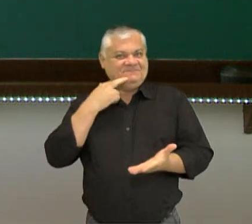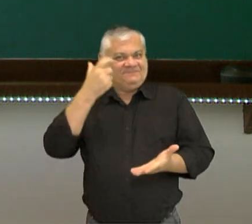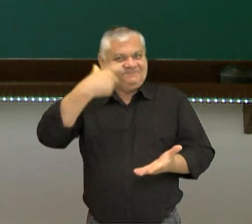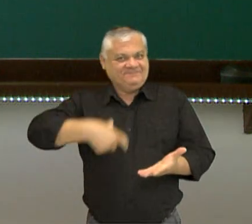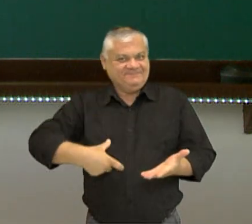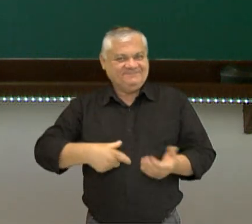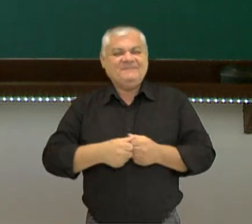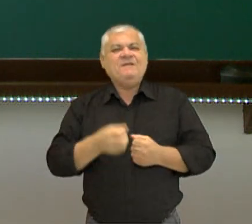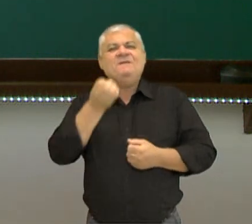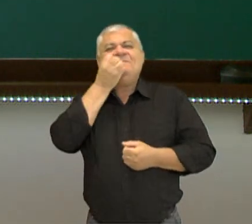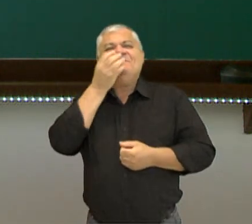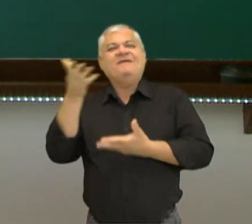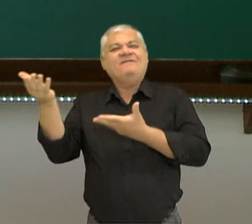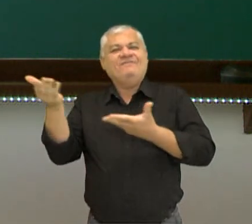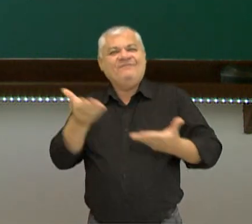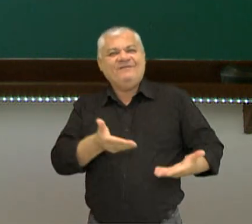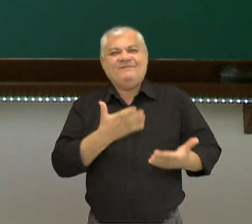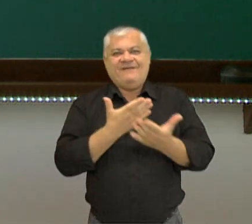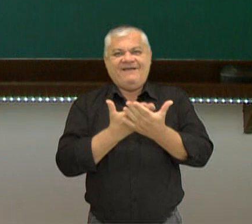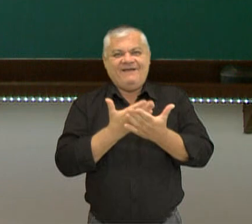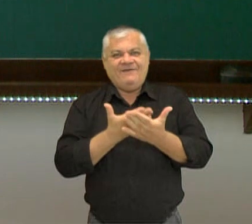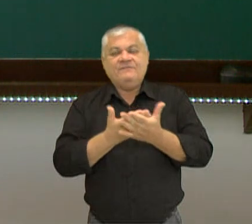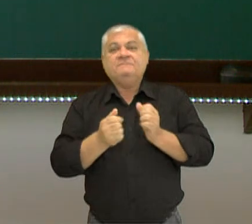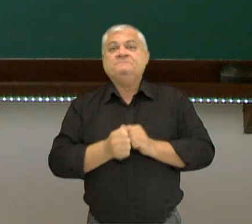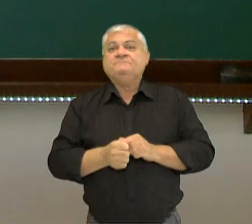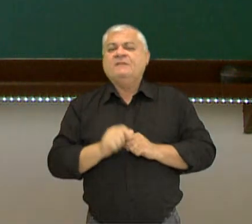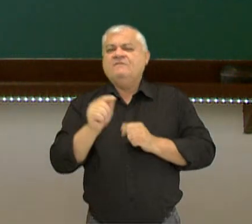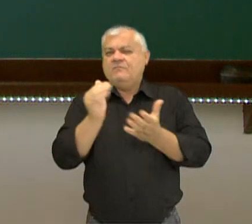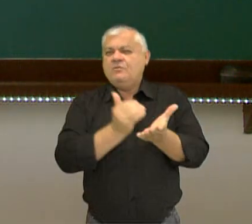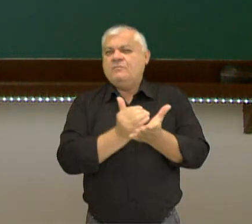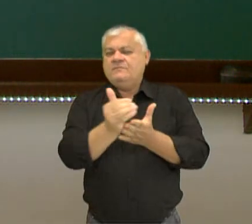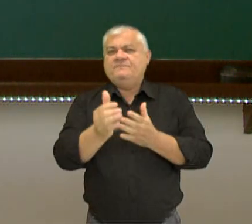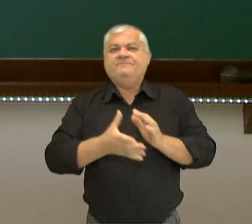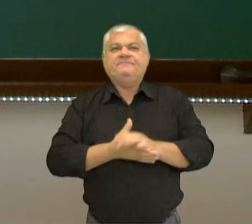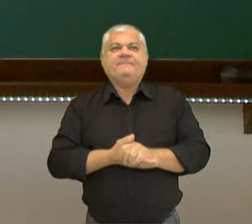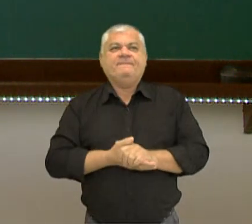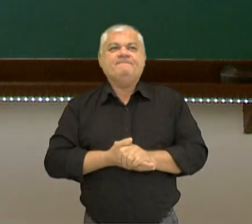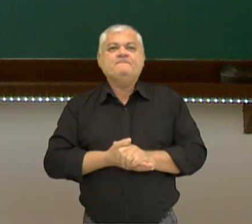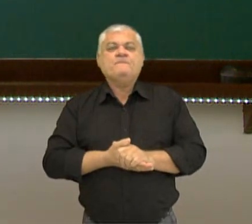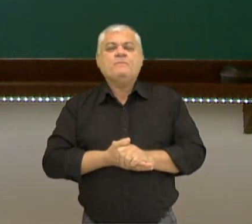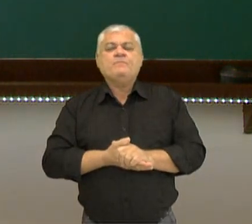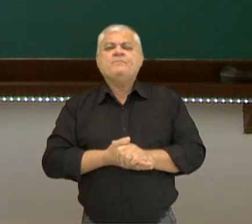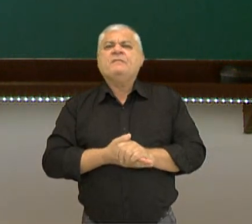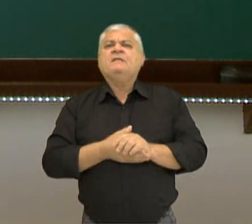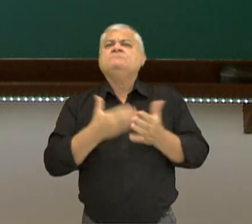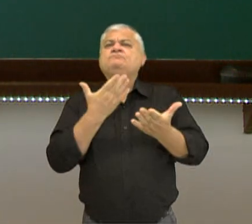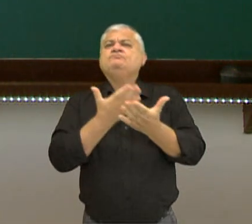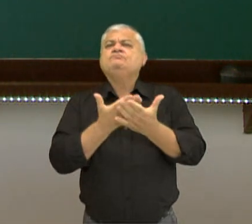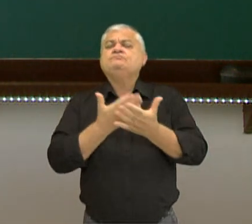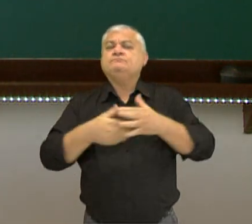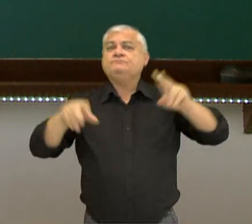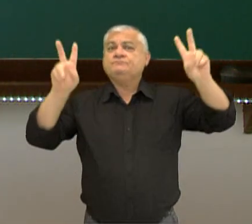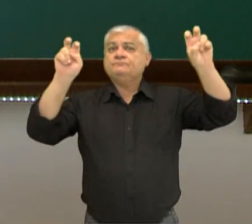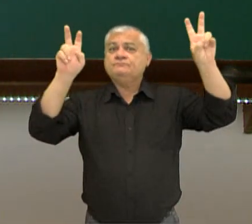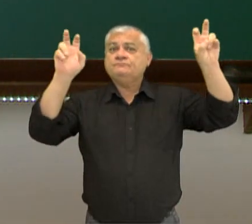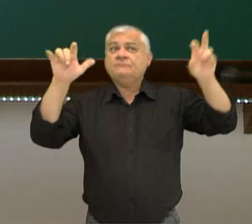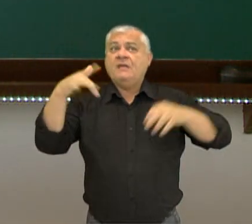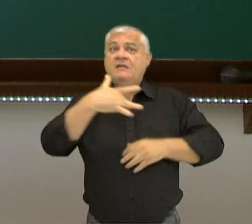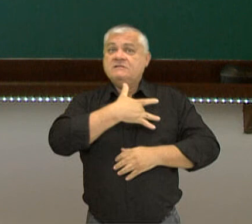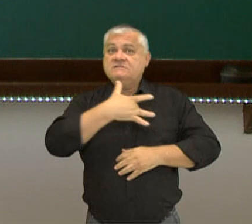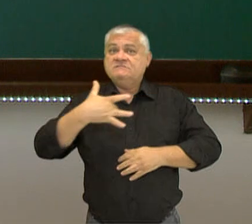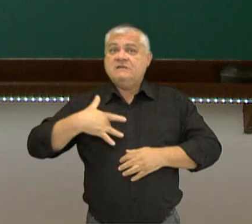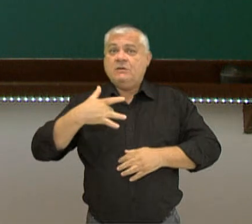gente. Sejam bem-vindos a essa aula e vamos lá então. Essa aula é sobre a saúde